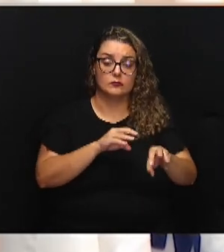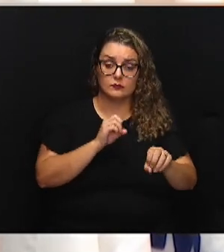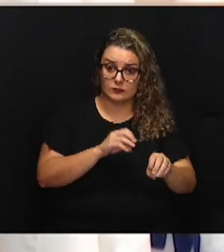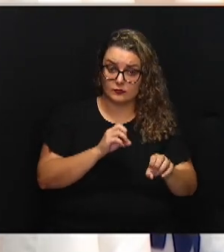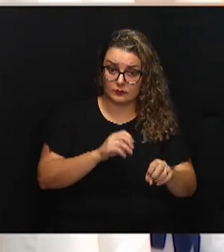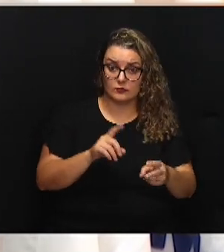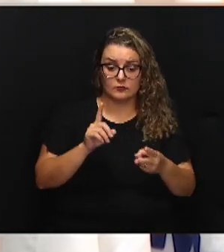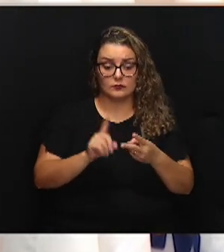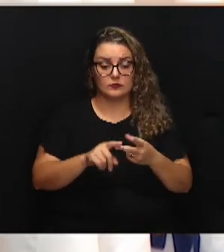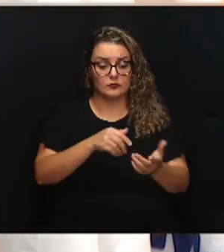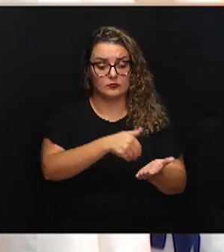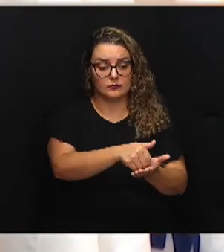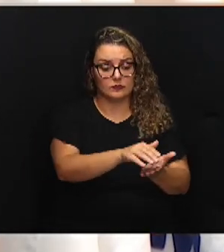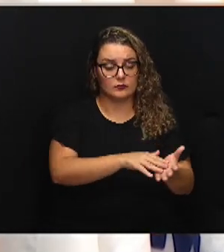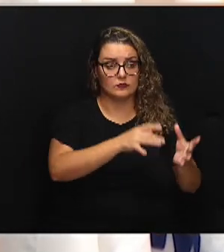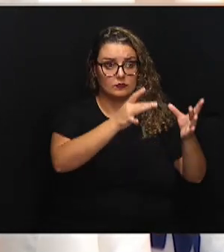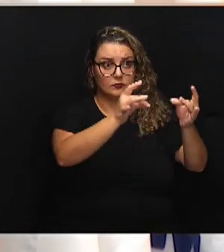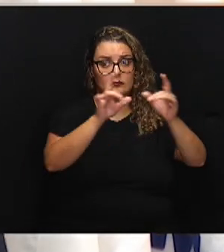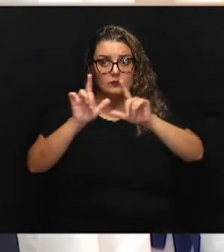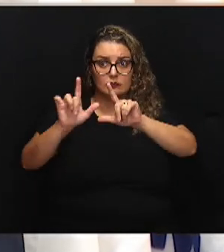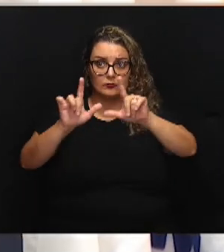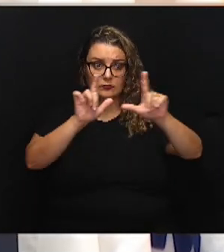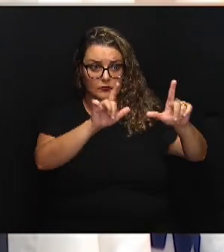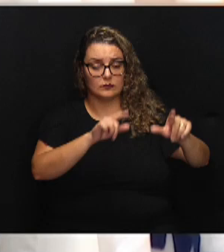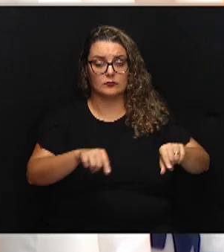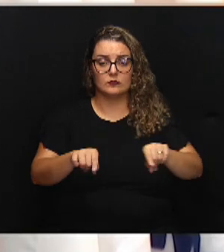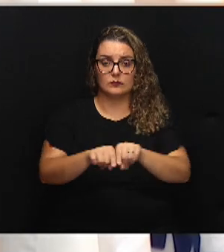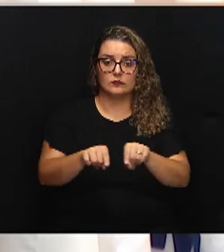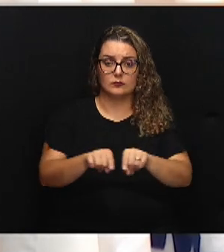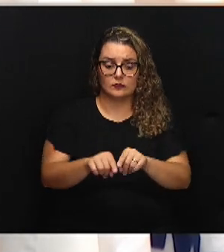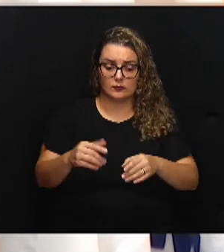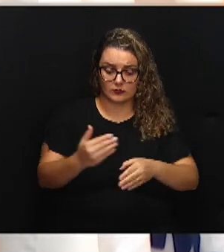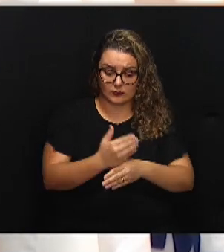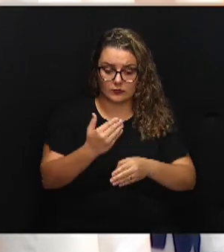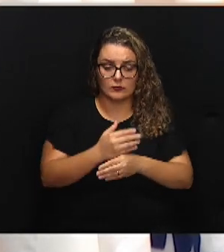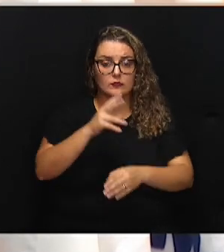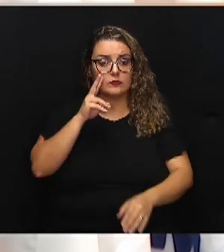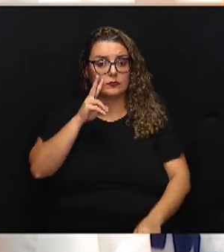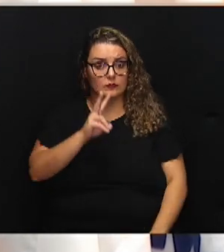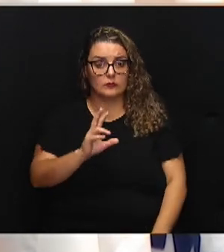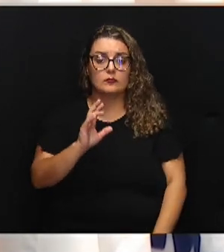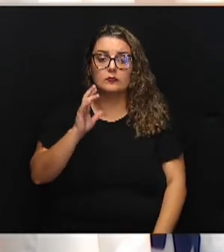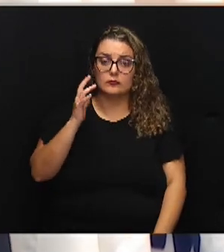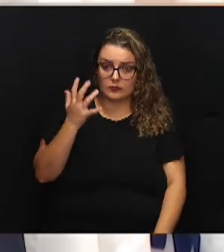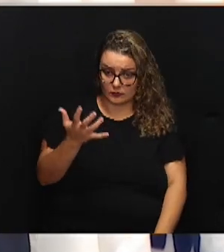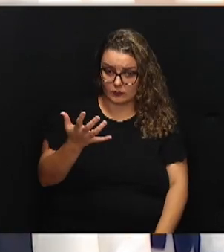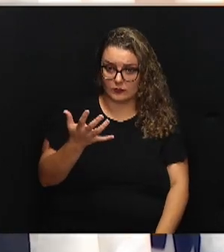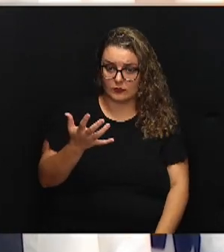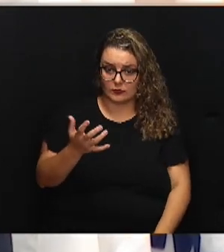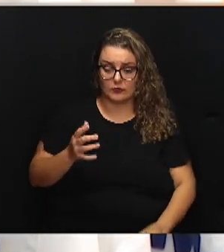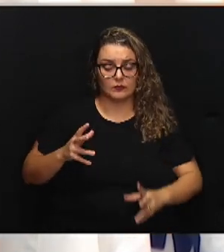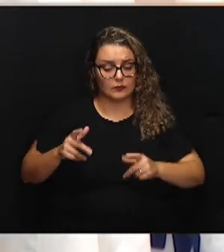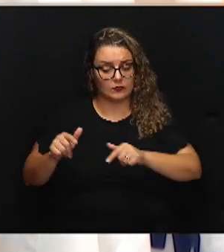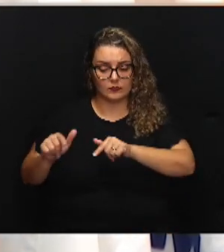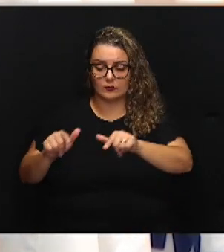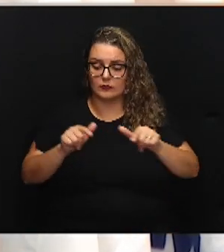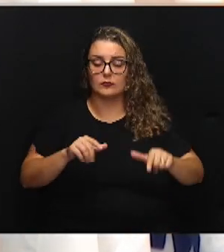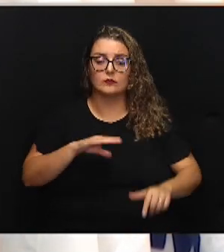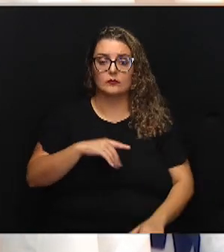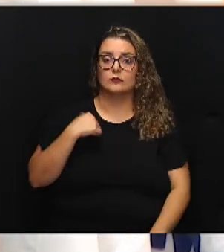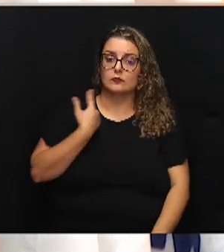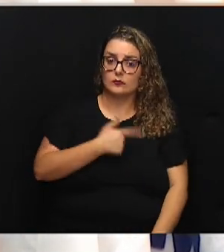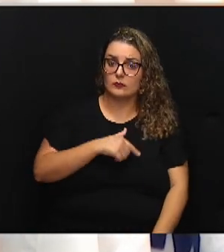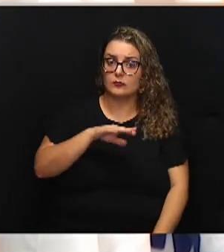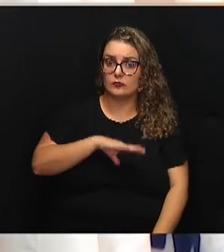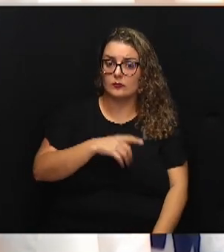de sinalizações que são feitas de trânsito também, obras que nós vemos que acontecem aí nos 4 cantos da nossa cidade. Então